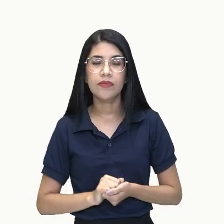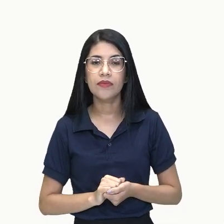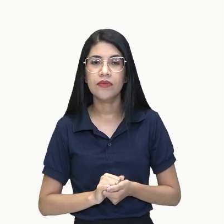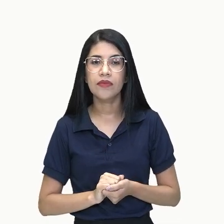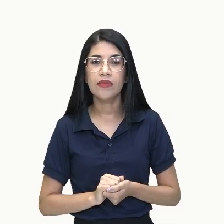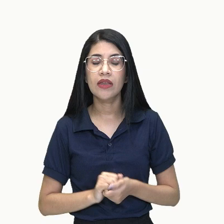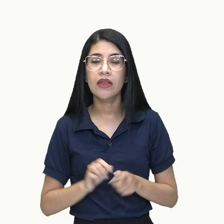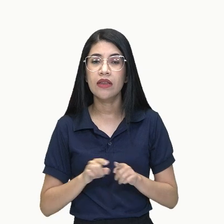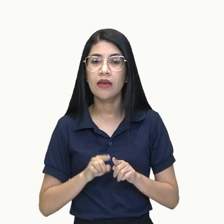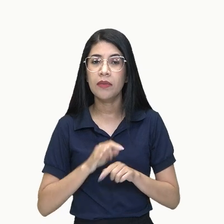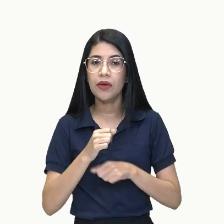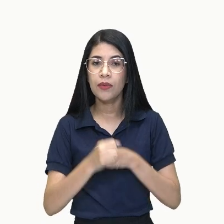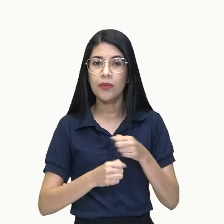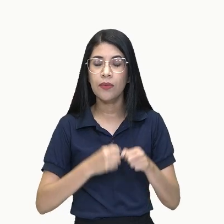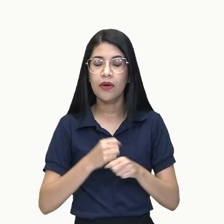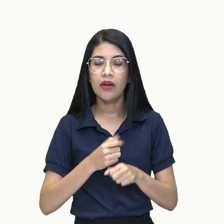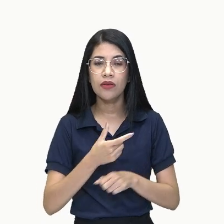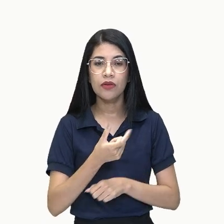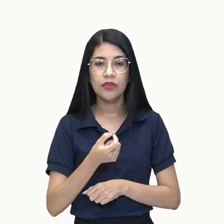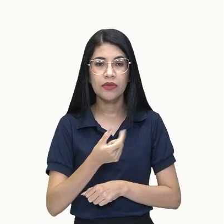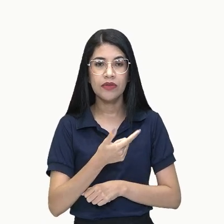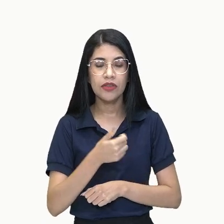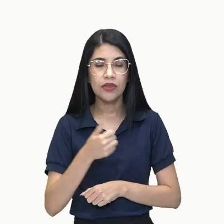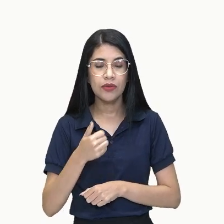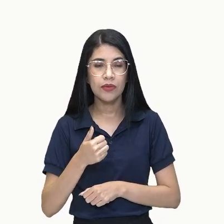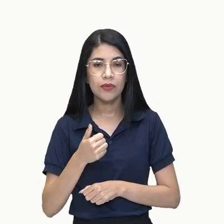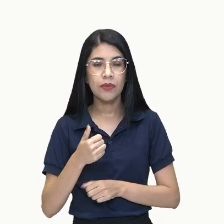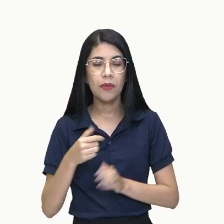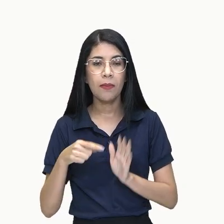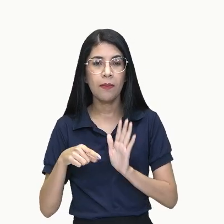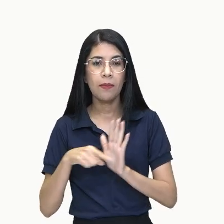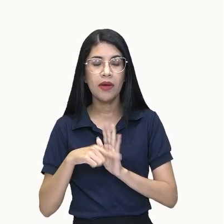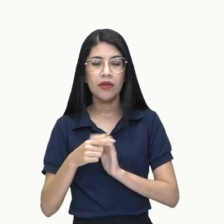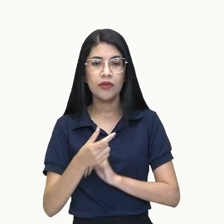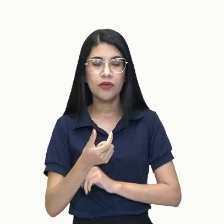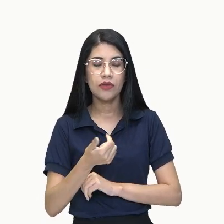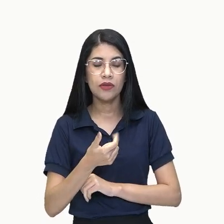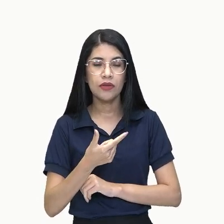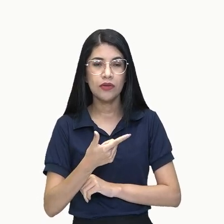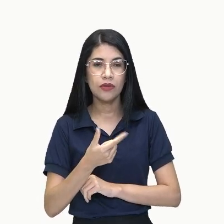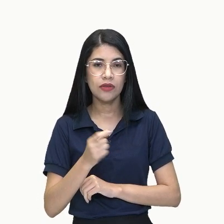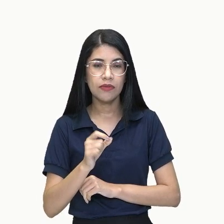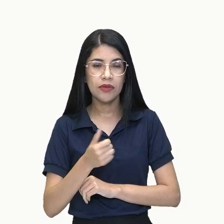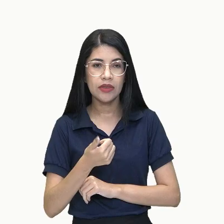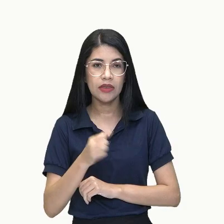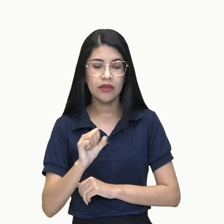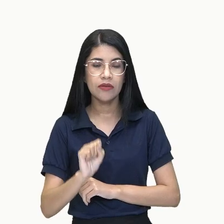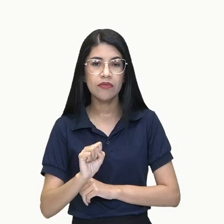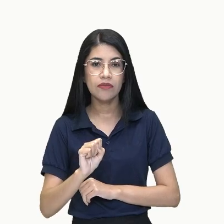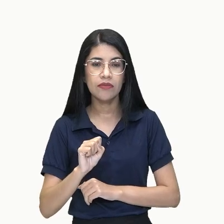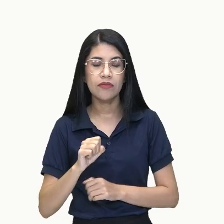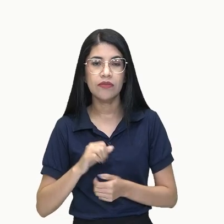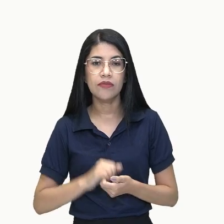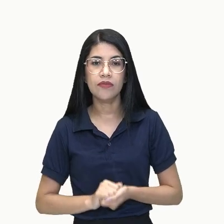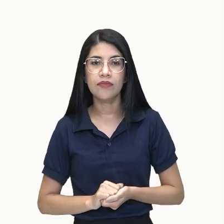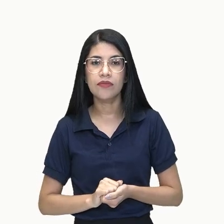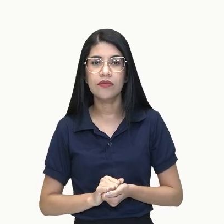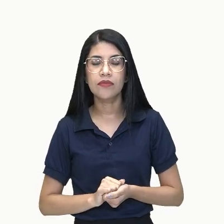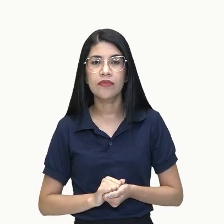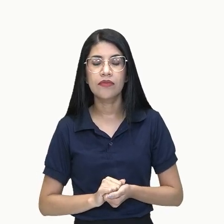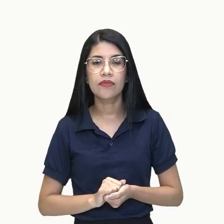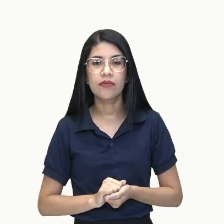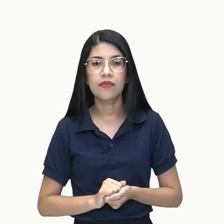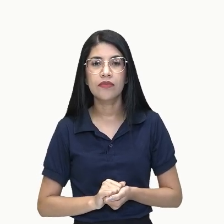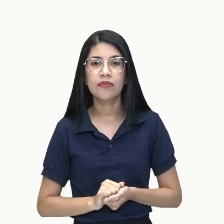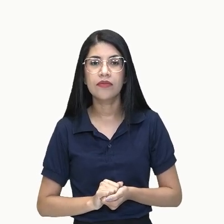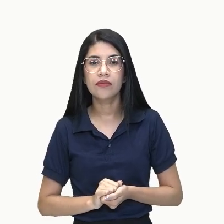dos anos, ó, 2021 menos 2028, na mesma ordem, 2018, desculpa. Então, nós